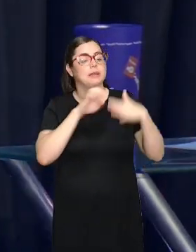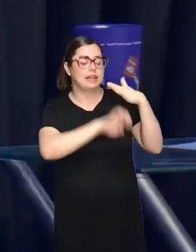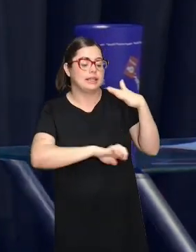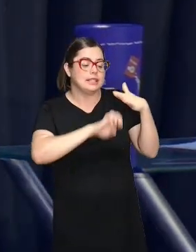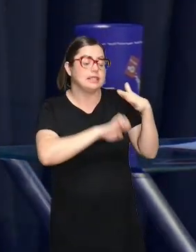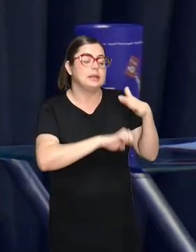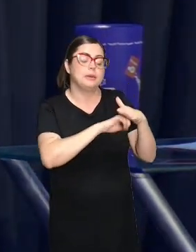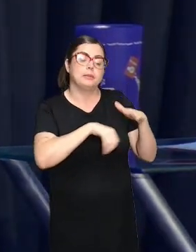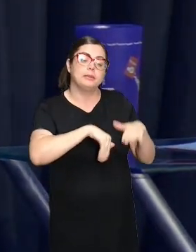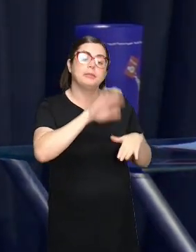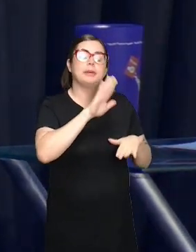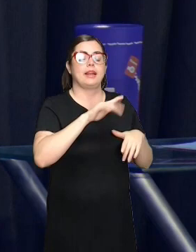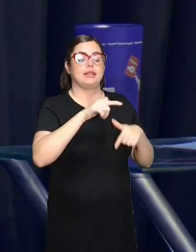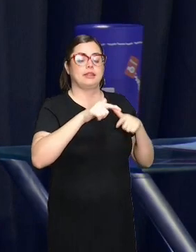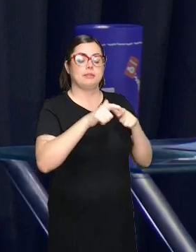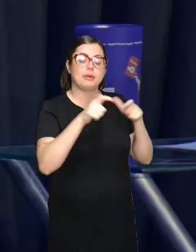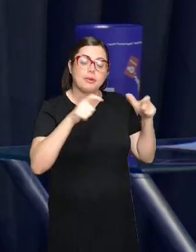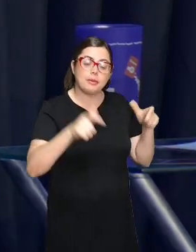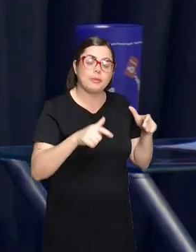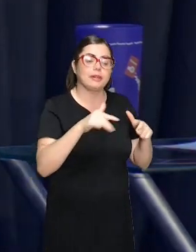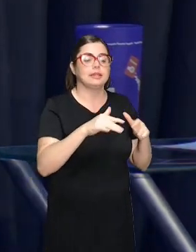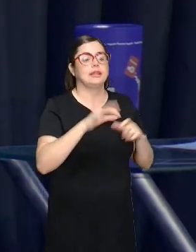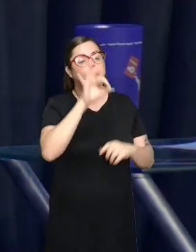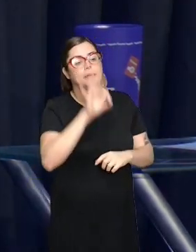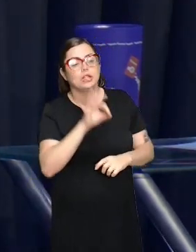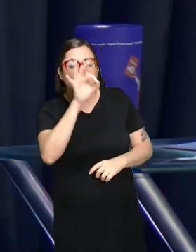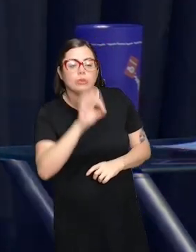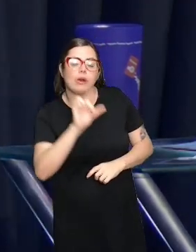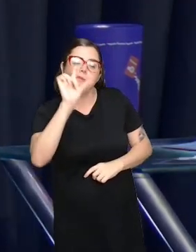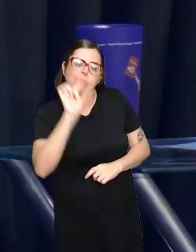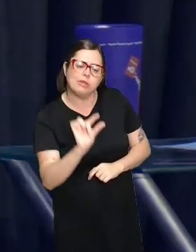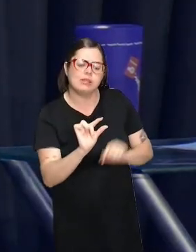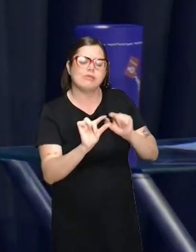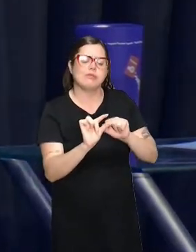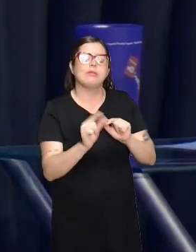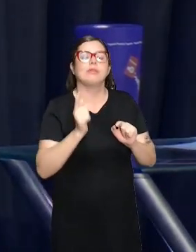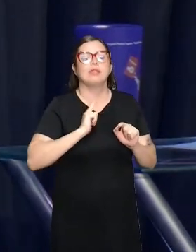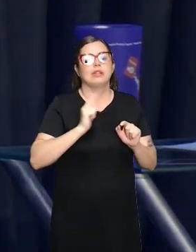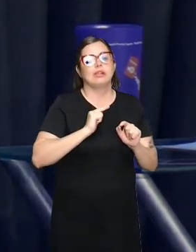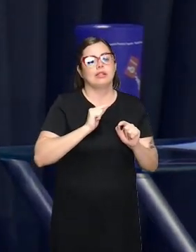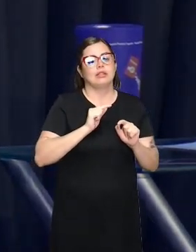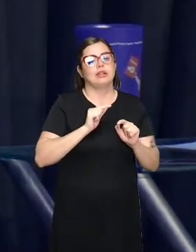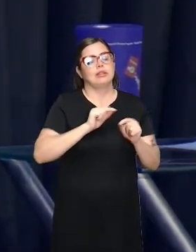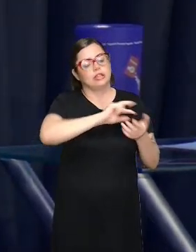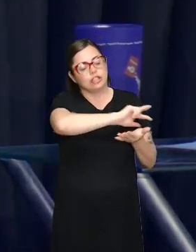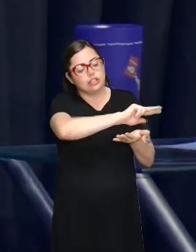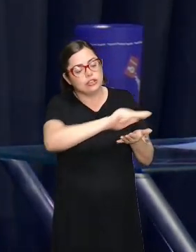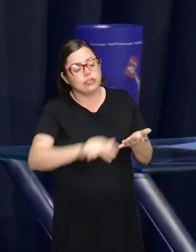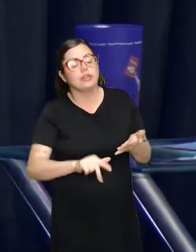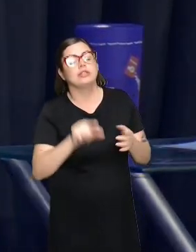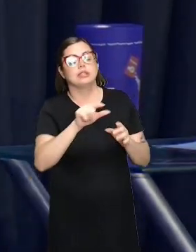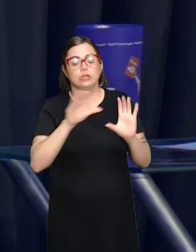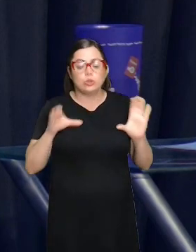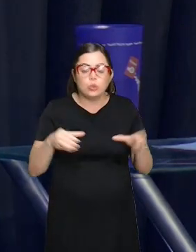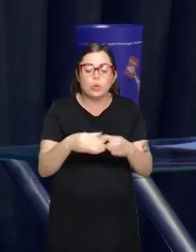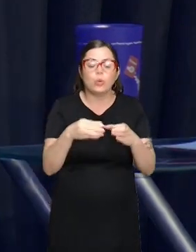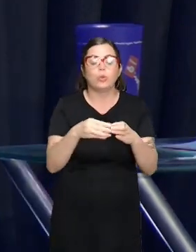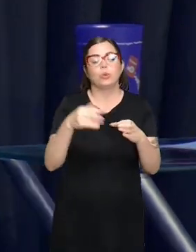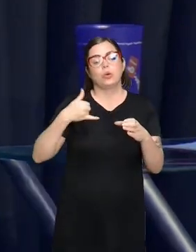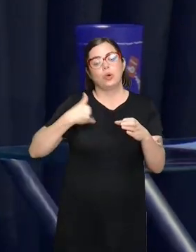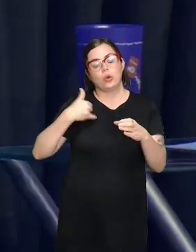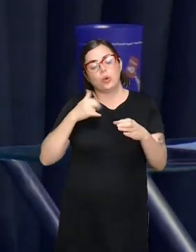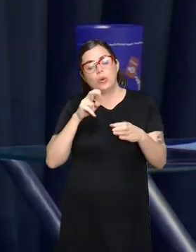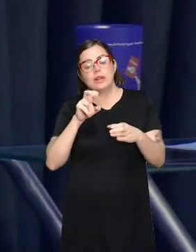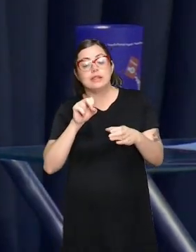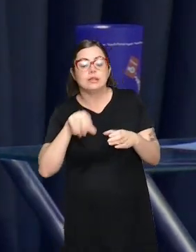né, digamos assim, um percentual muito mínimo, está olhando para a diversidade etária, está olhando para o pilar